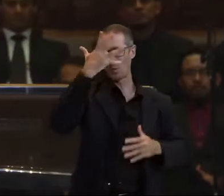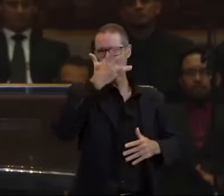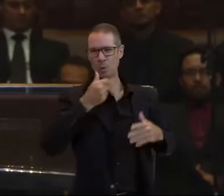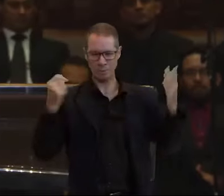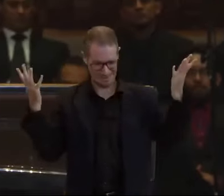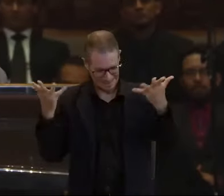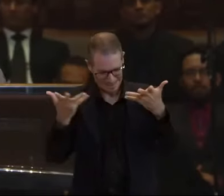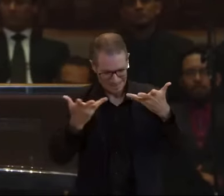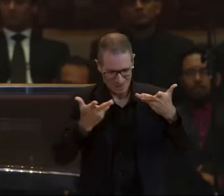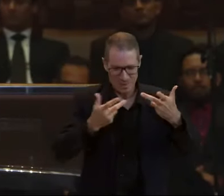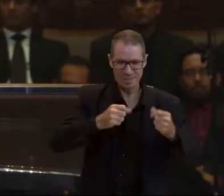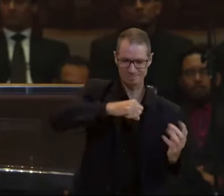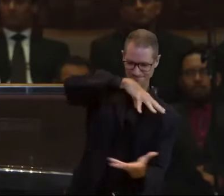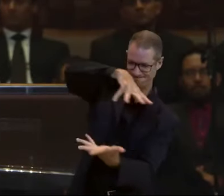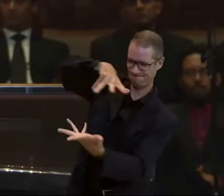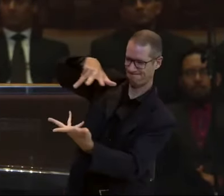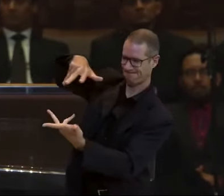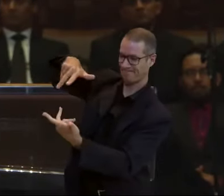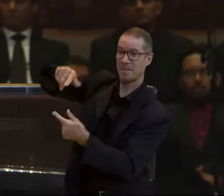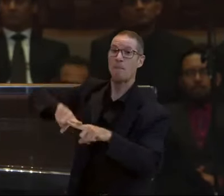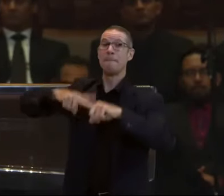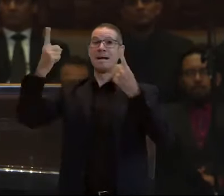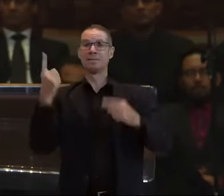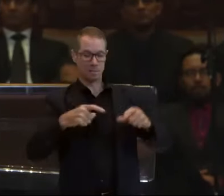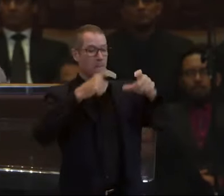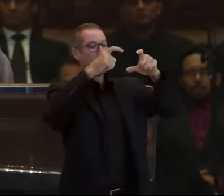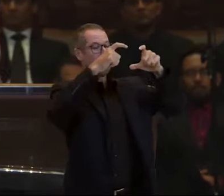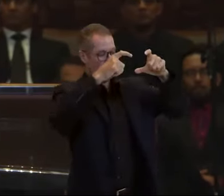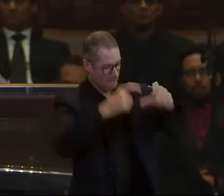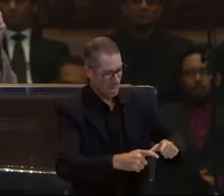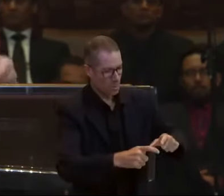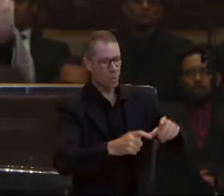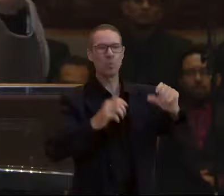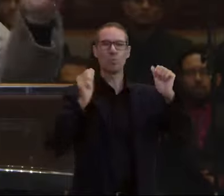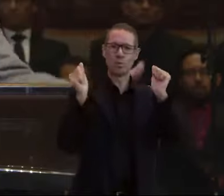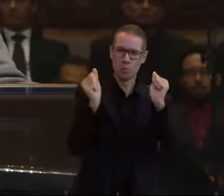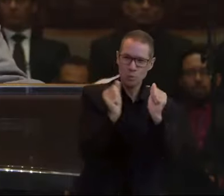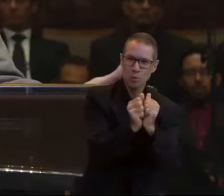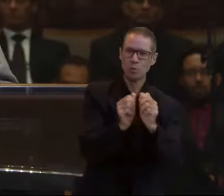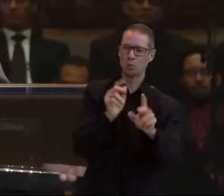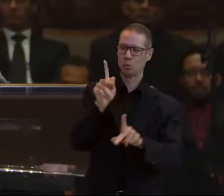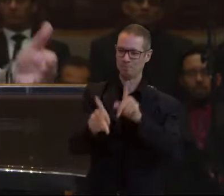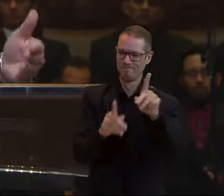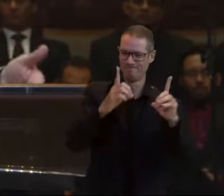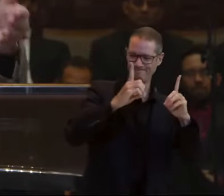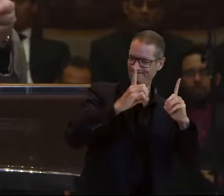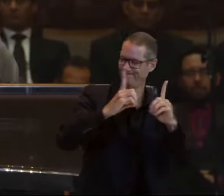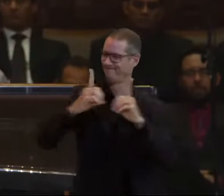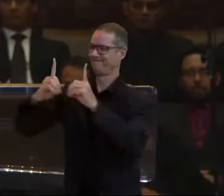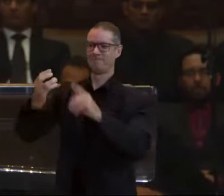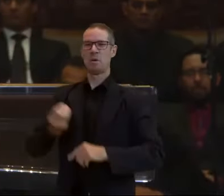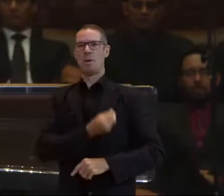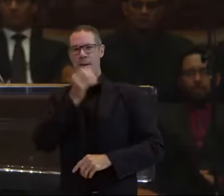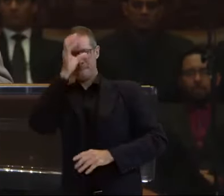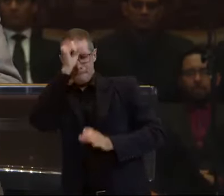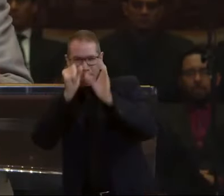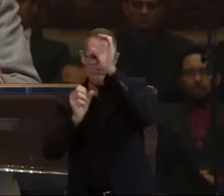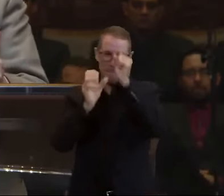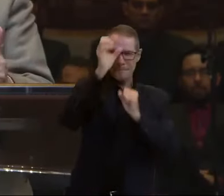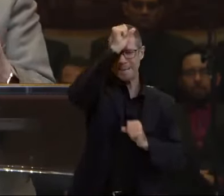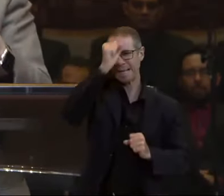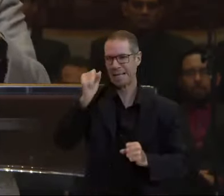ao mesmo tempo Ele me colocou em uma congregação local, para junto com os outros discípulos conviver, aprender